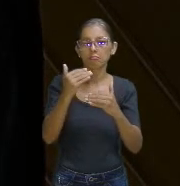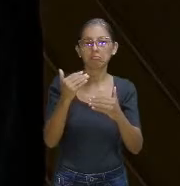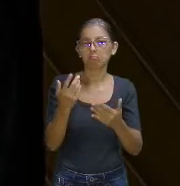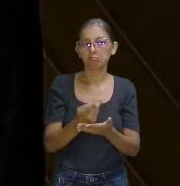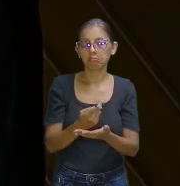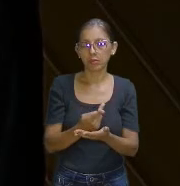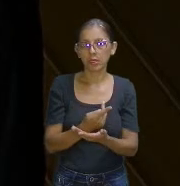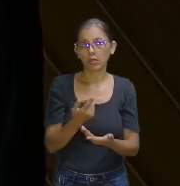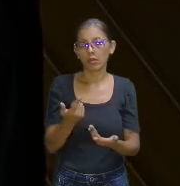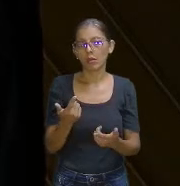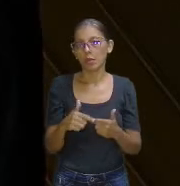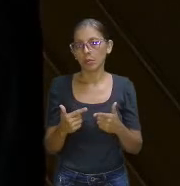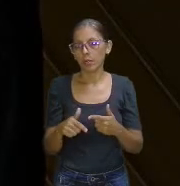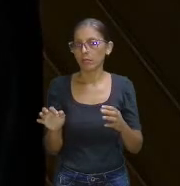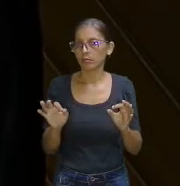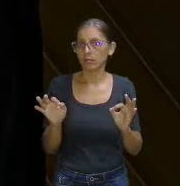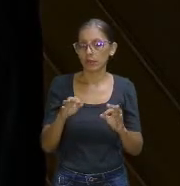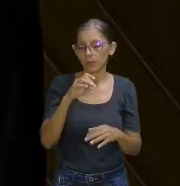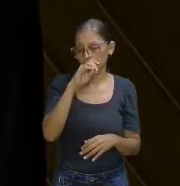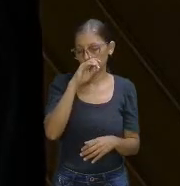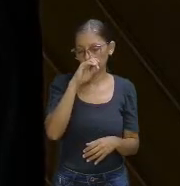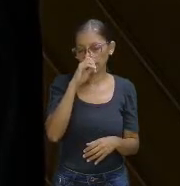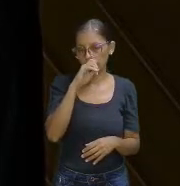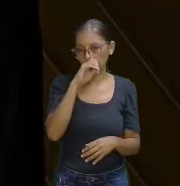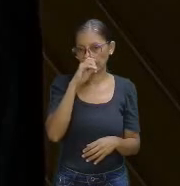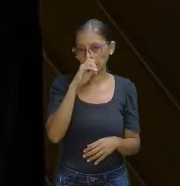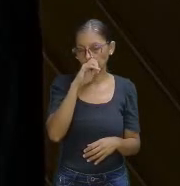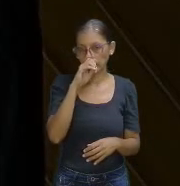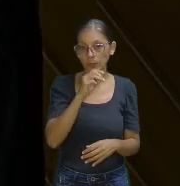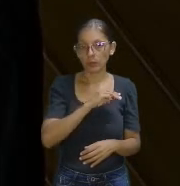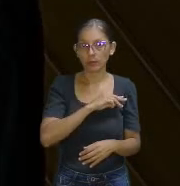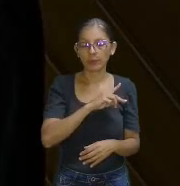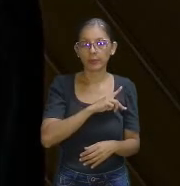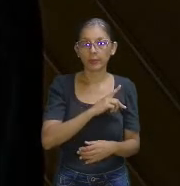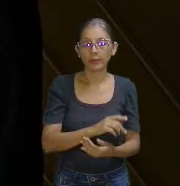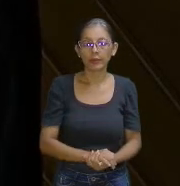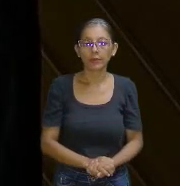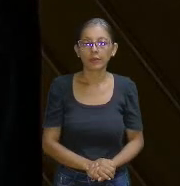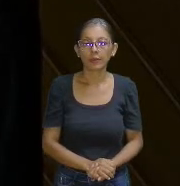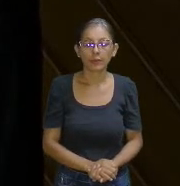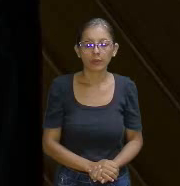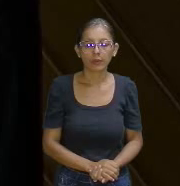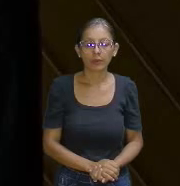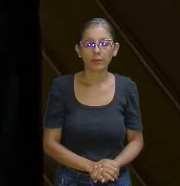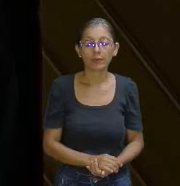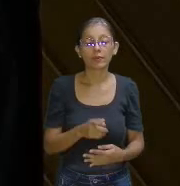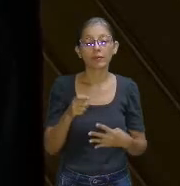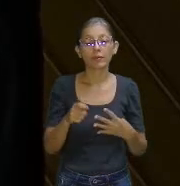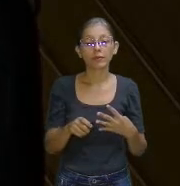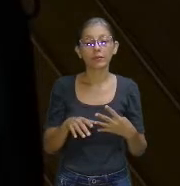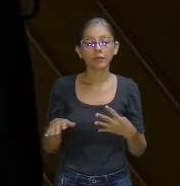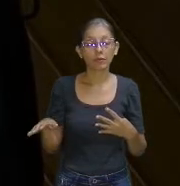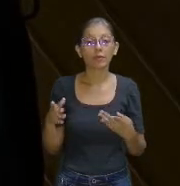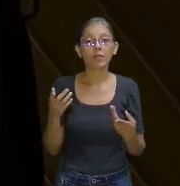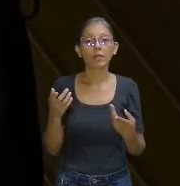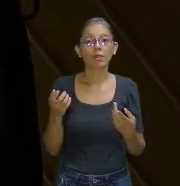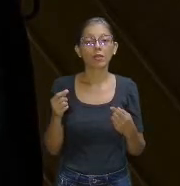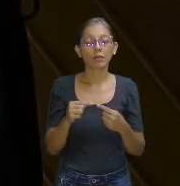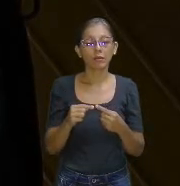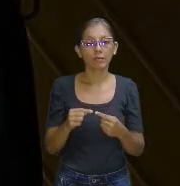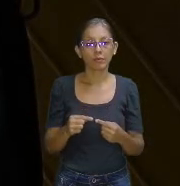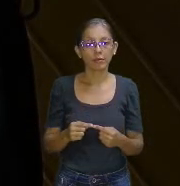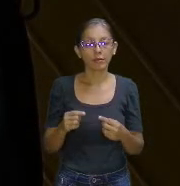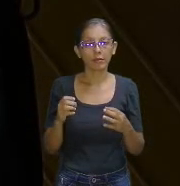às partes, nem ao regular exercício das atribuições do Ministério Público. Conforme a jurisprudência consolidada do TSE,